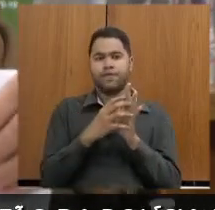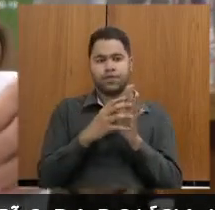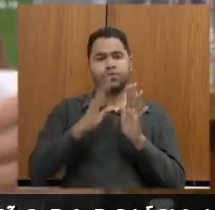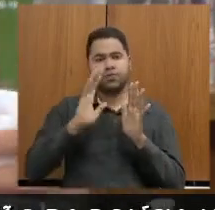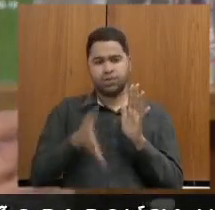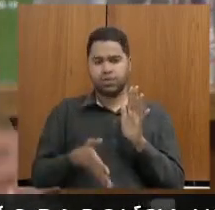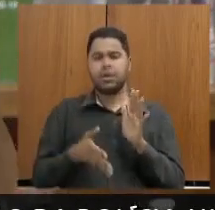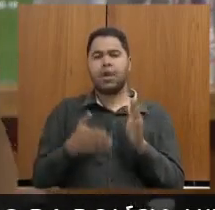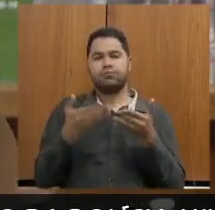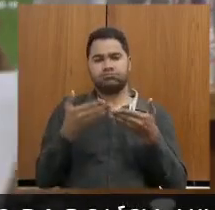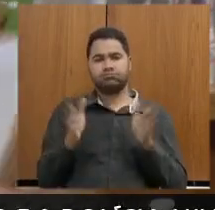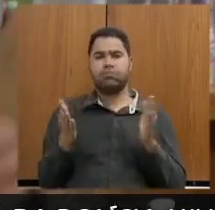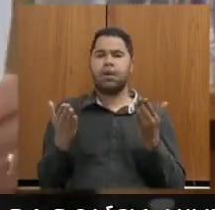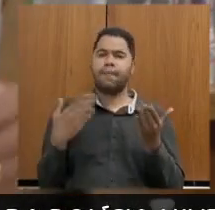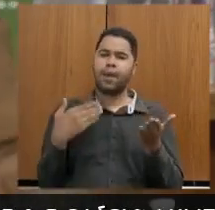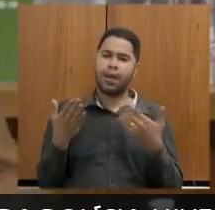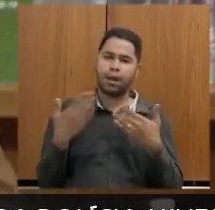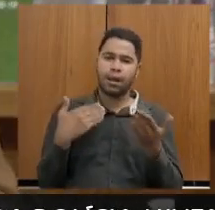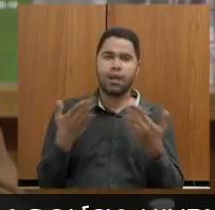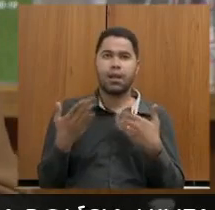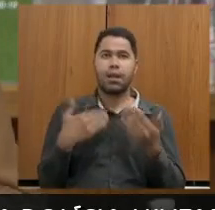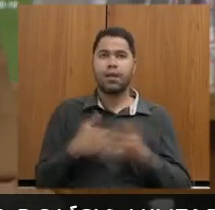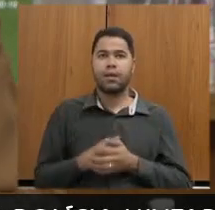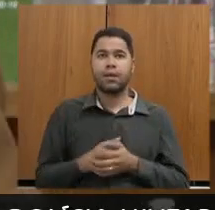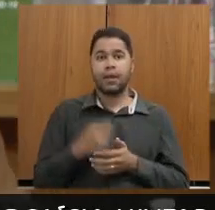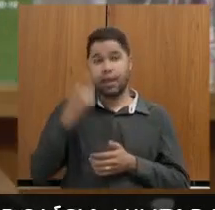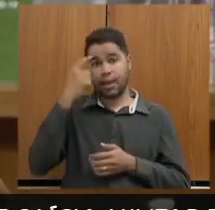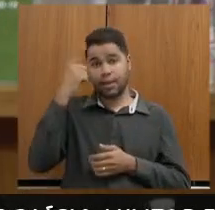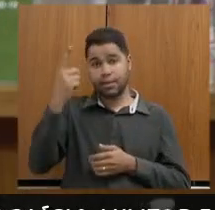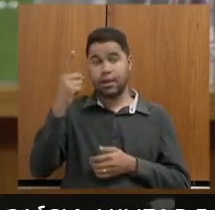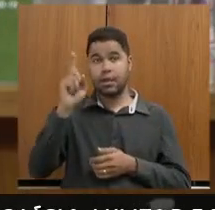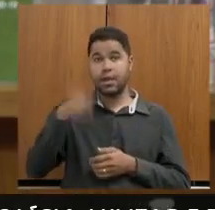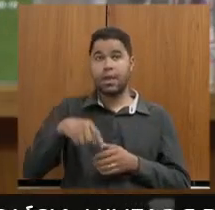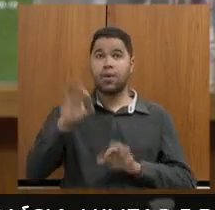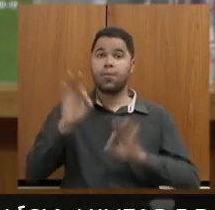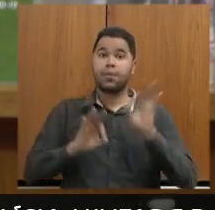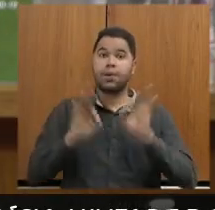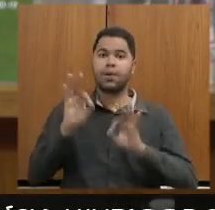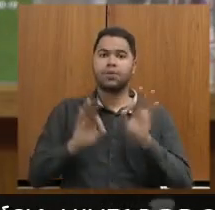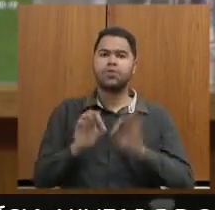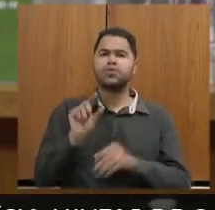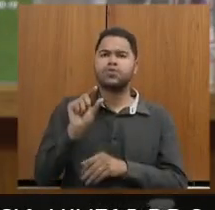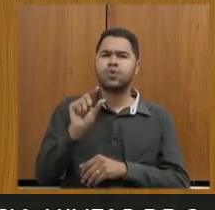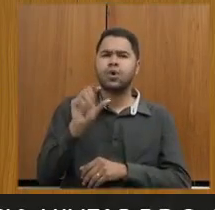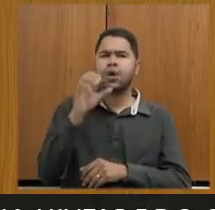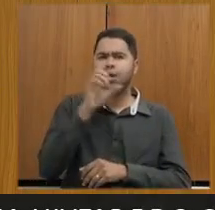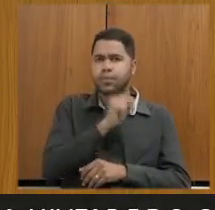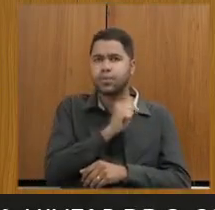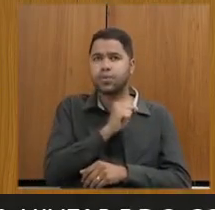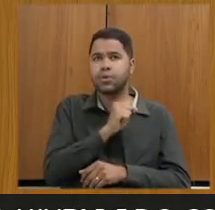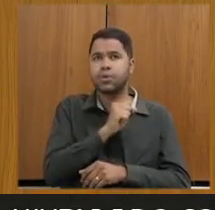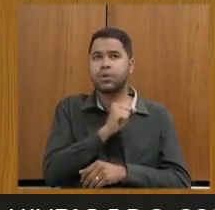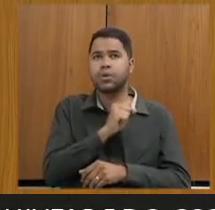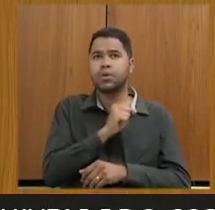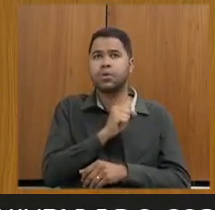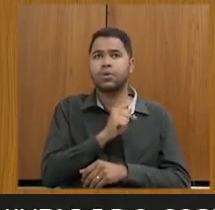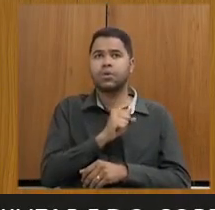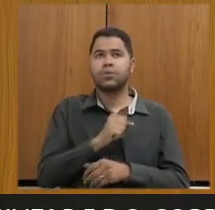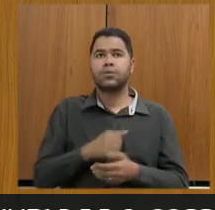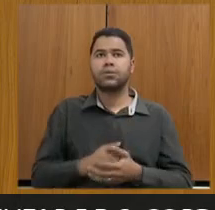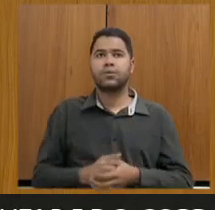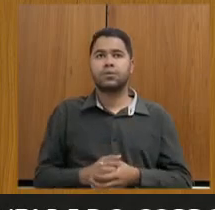aberta a técnica que realmente está vindo como a ideia é falta um plano foi só um segundo para não perder o conhecido